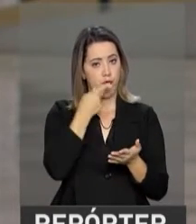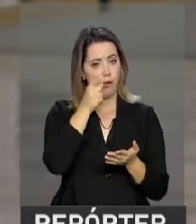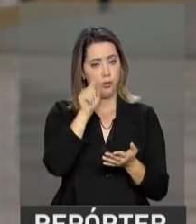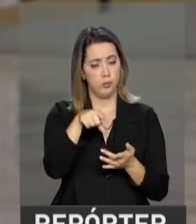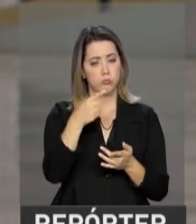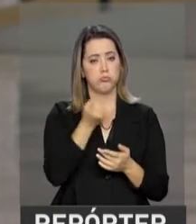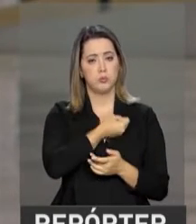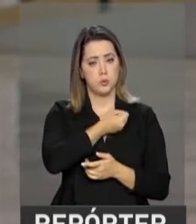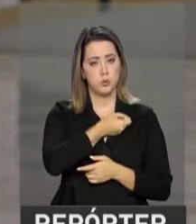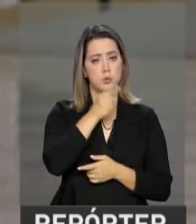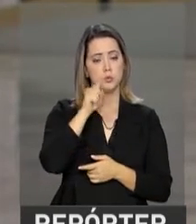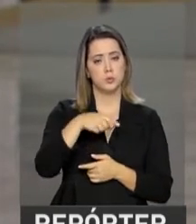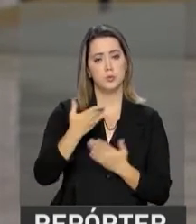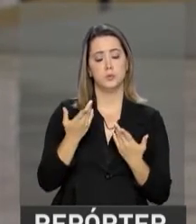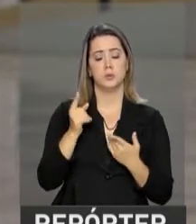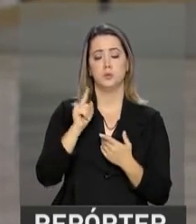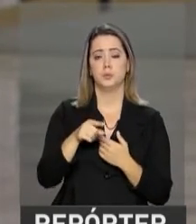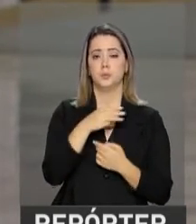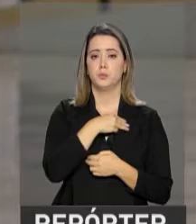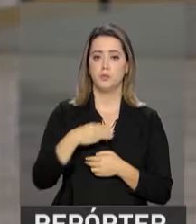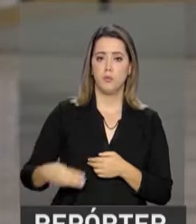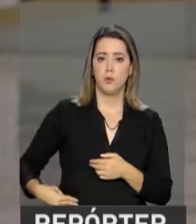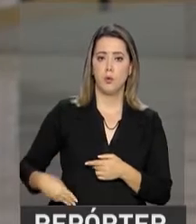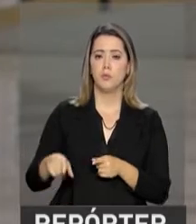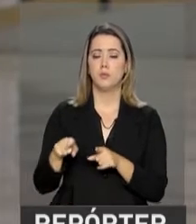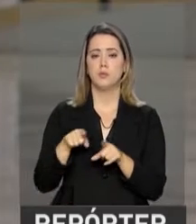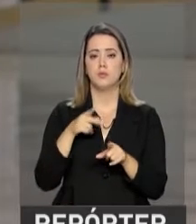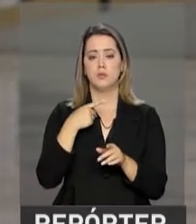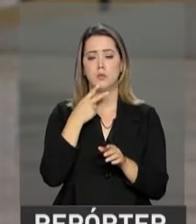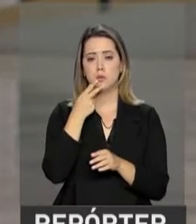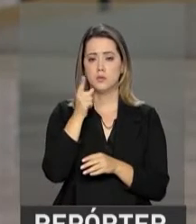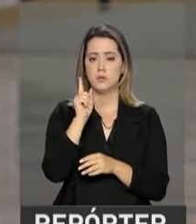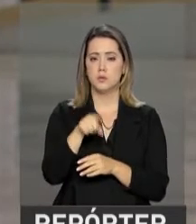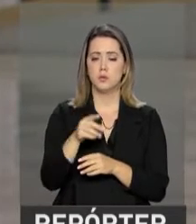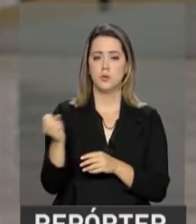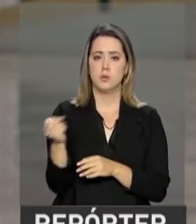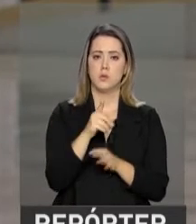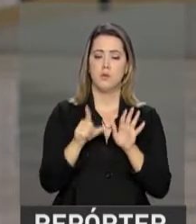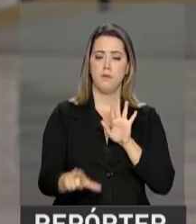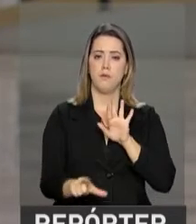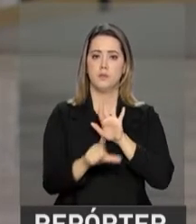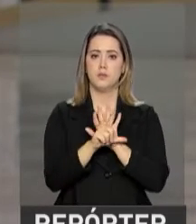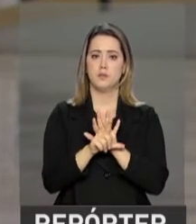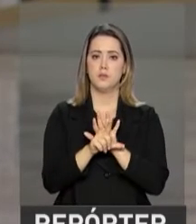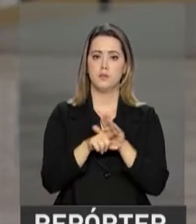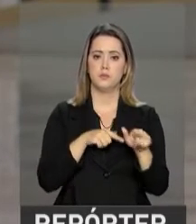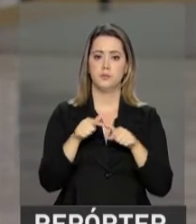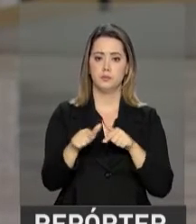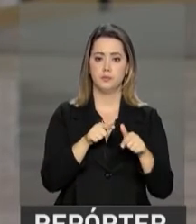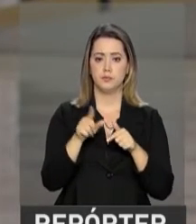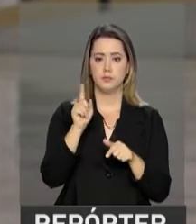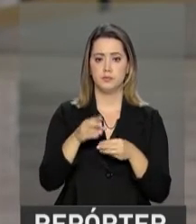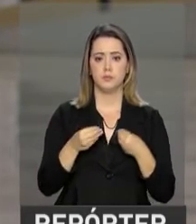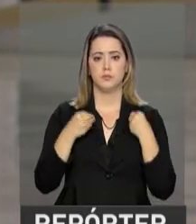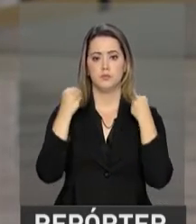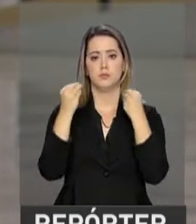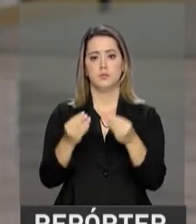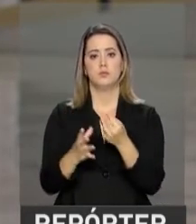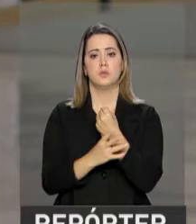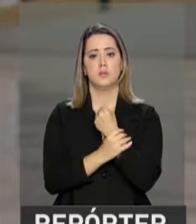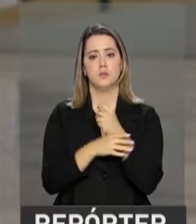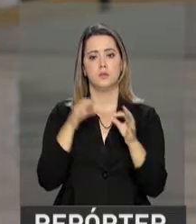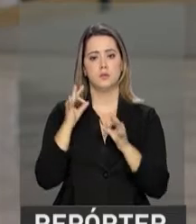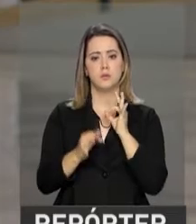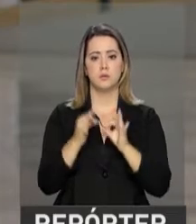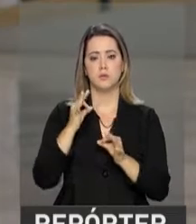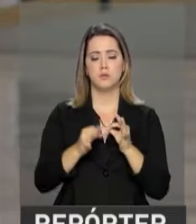os números da pnad contínua o ministro ronaldo nogueira defendeu que a modernização das leis trabalhistas traz segurança jurídica